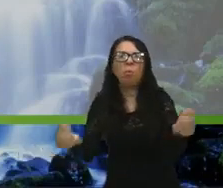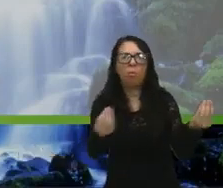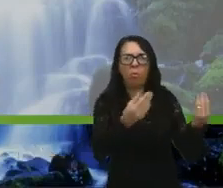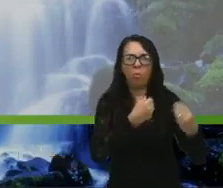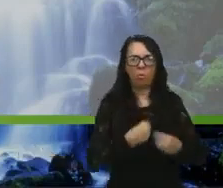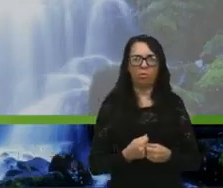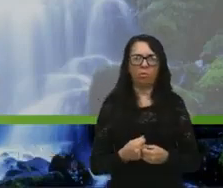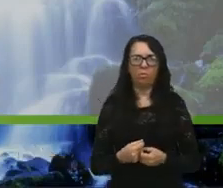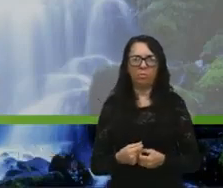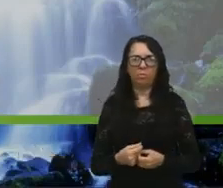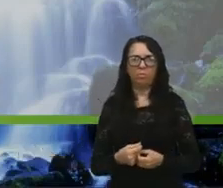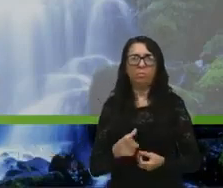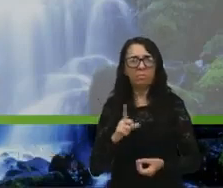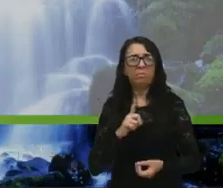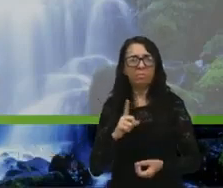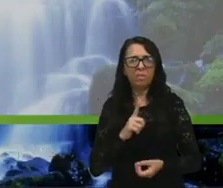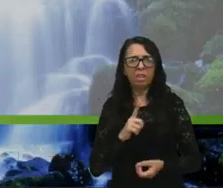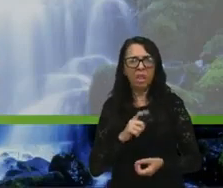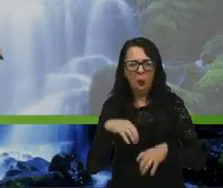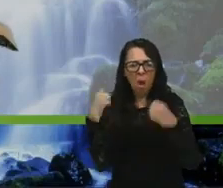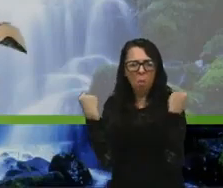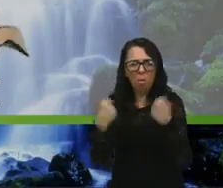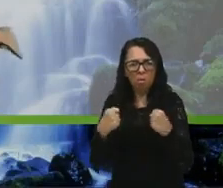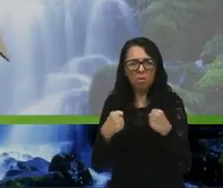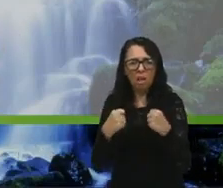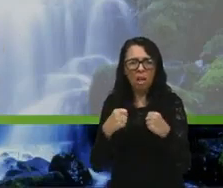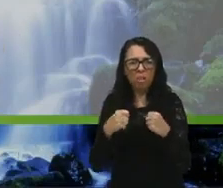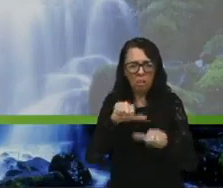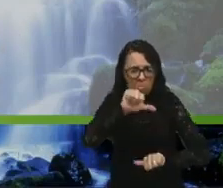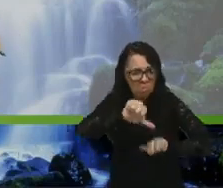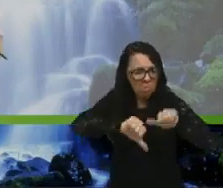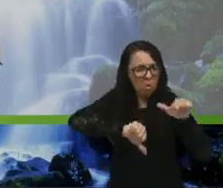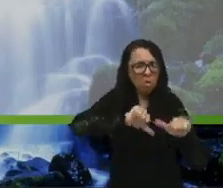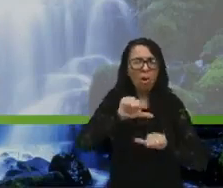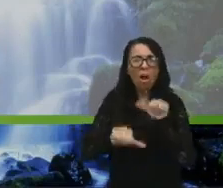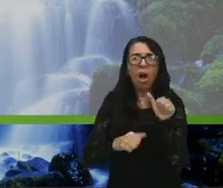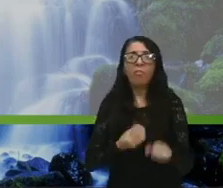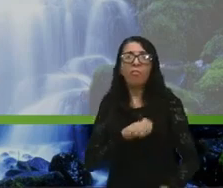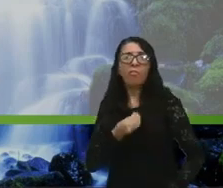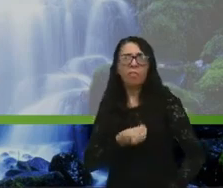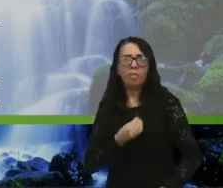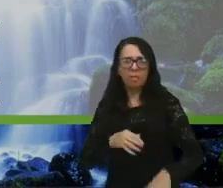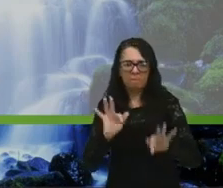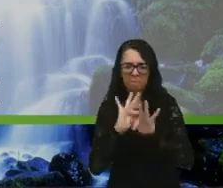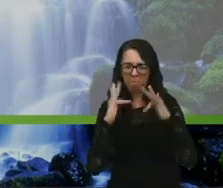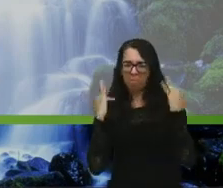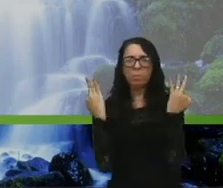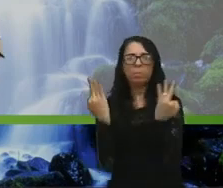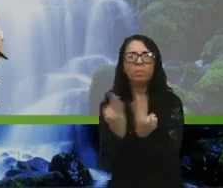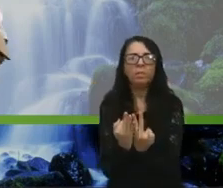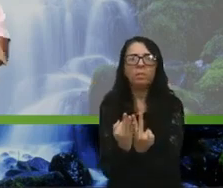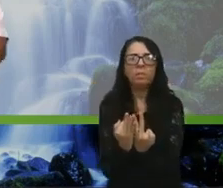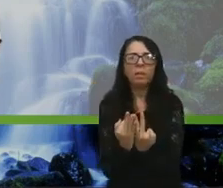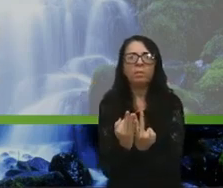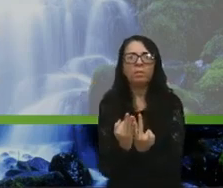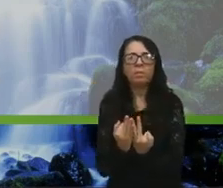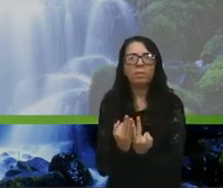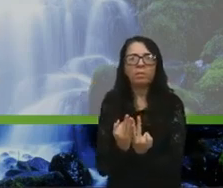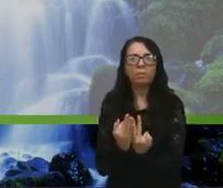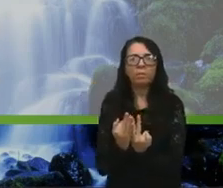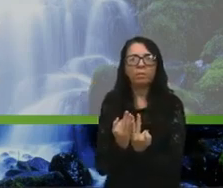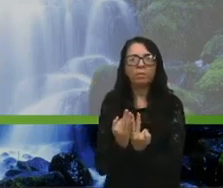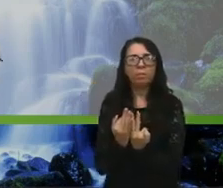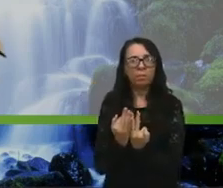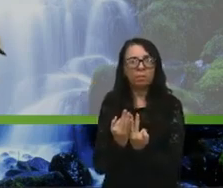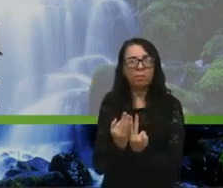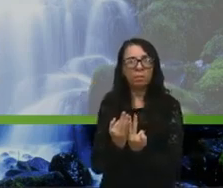praticar a piedade, essa espiritualidade só pode ser uma espiritualidade humana e diabólica,